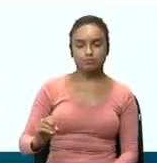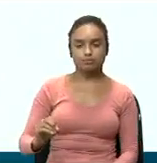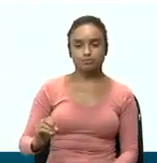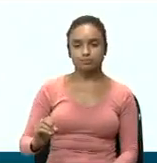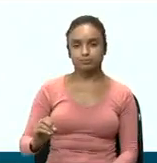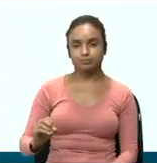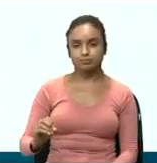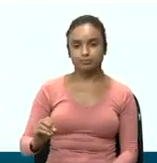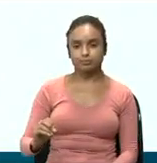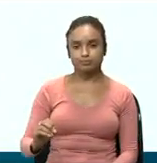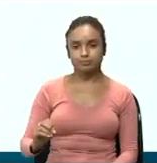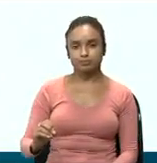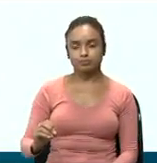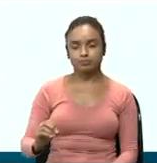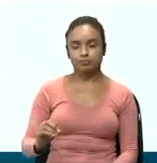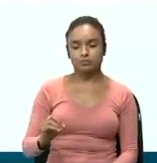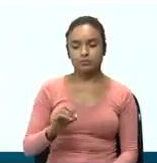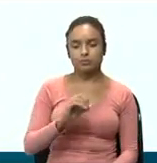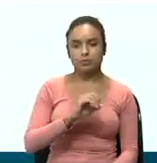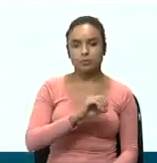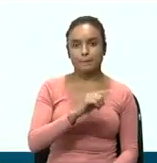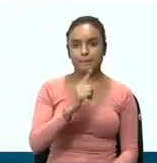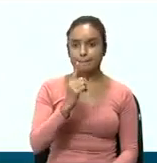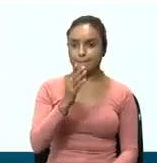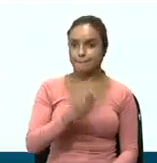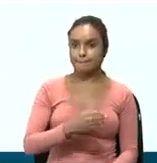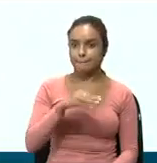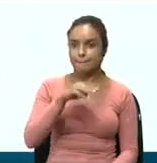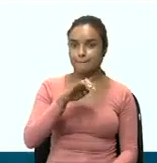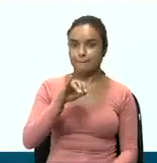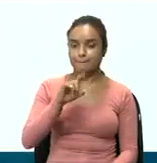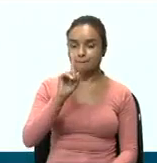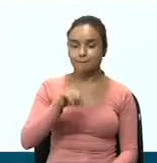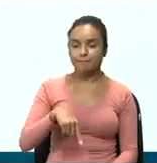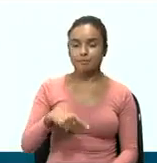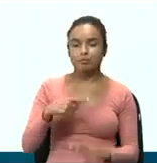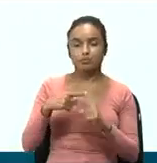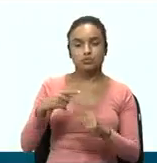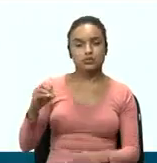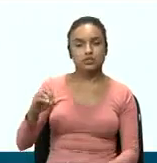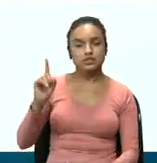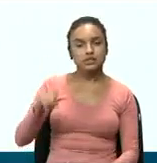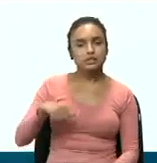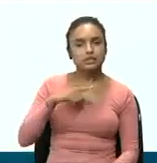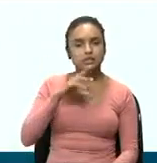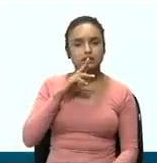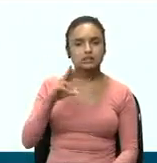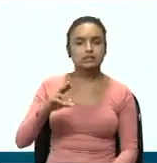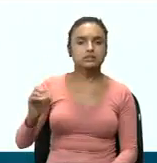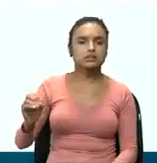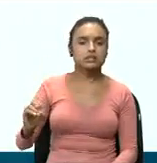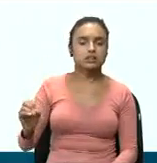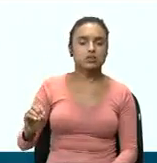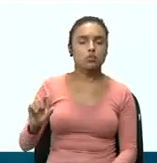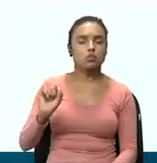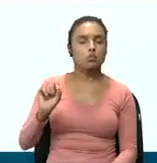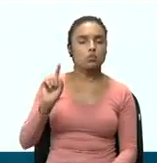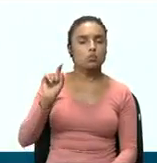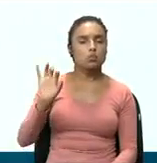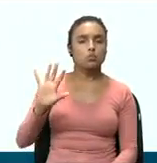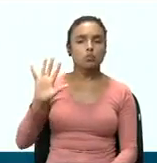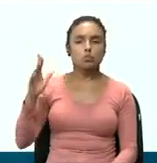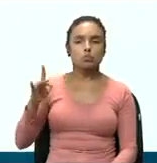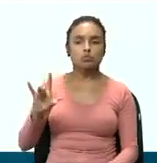0. Meio que multiplica 0, eu tenho então 0. O que acontece nesse caso em